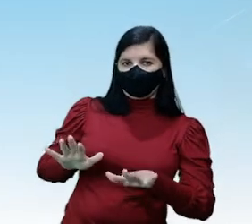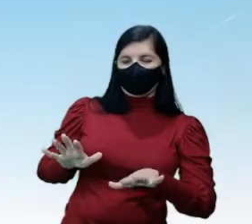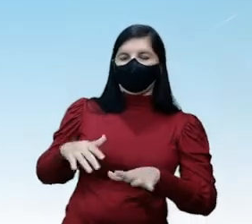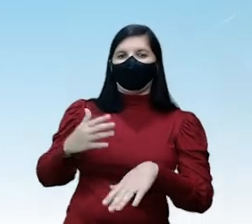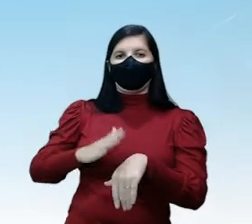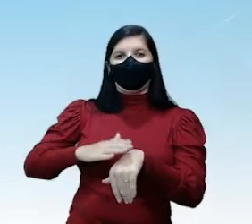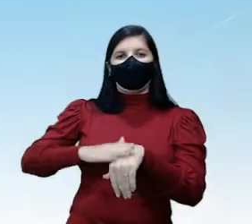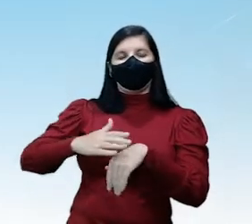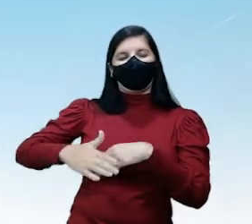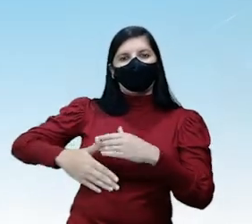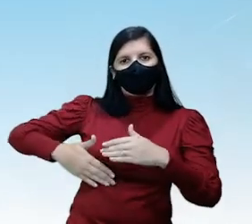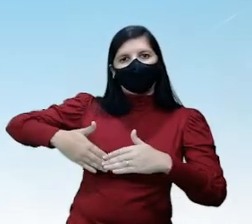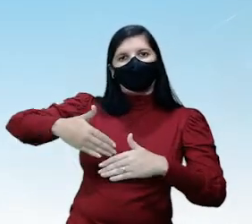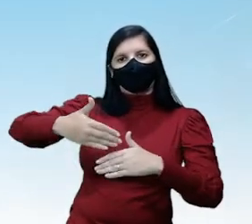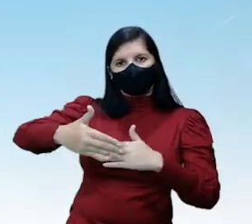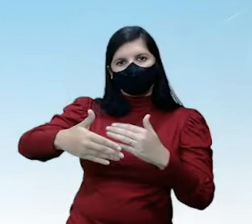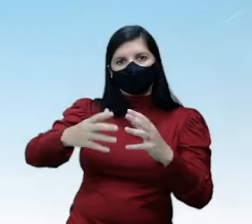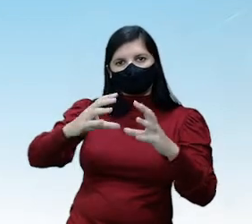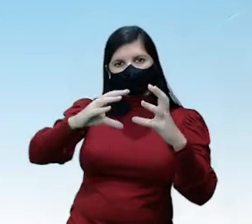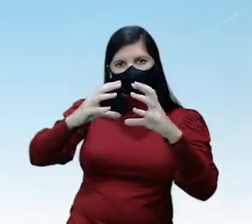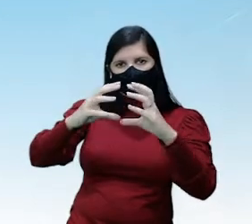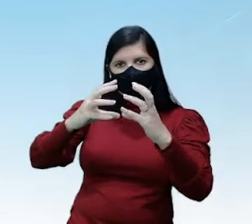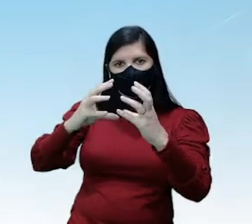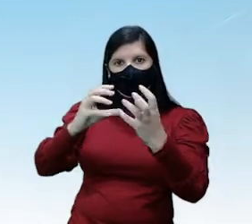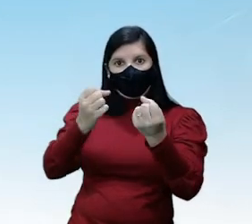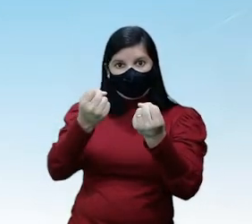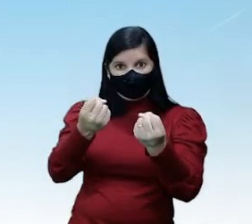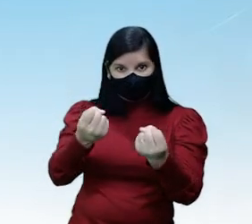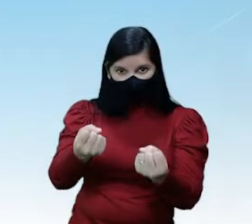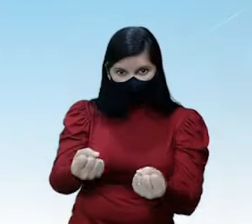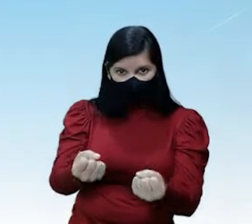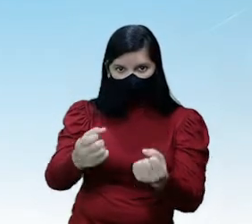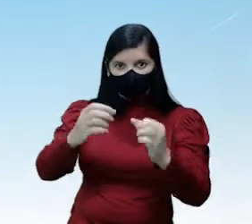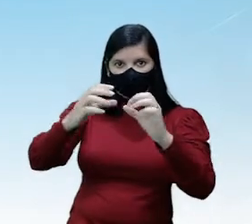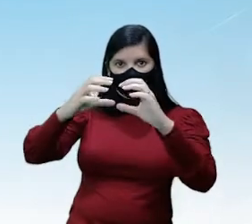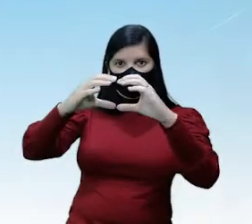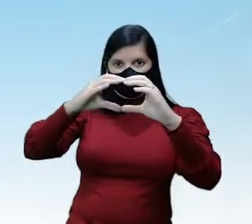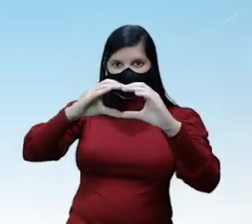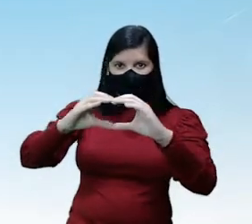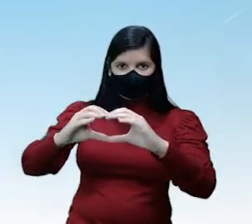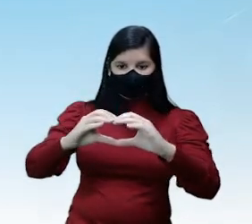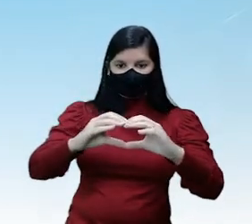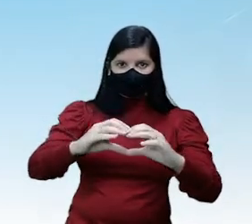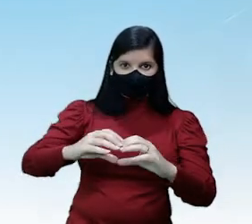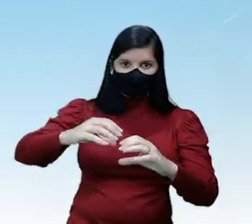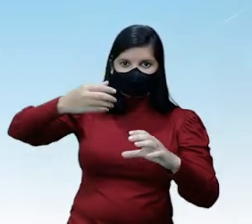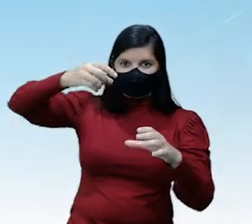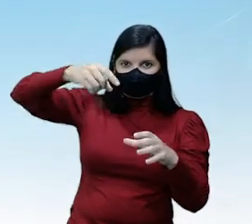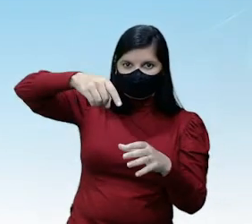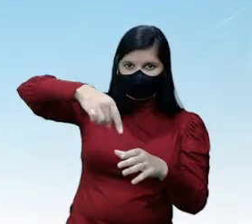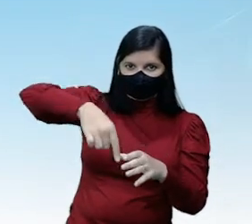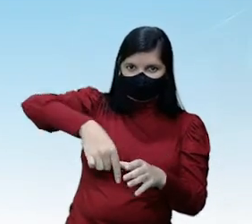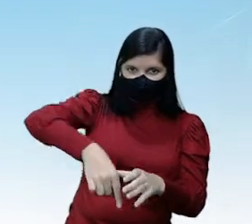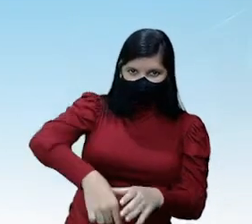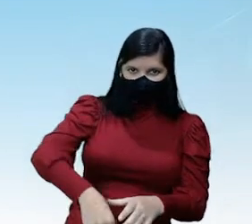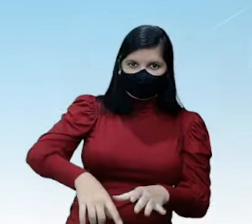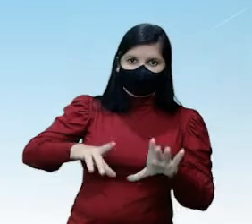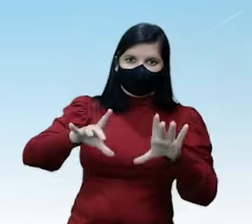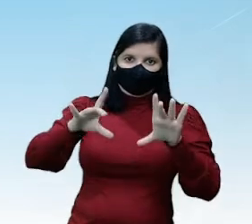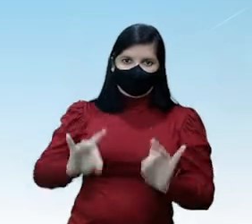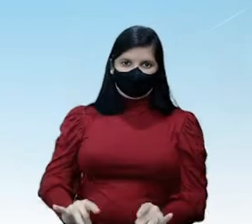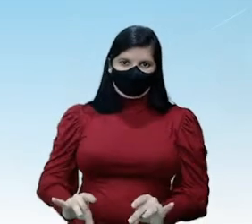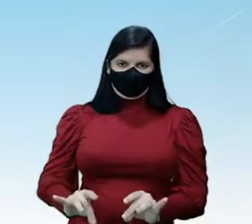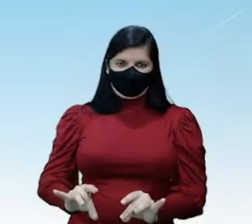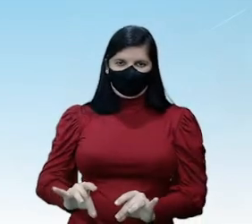essas partículas que formaram os flocos, como ela é bem mais pesada, ou seja, mais densa, irão ficar